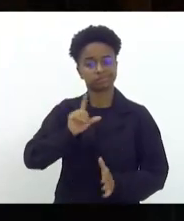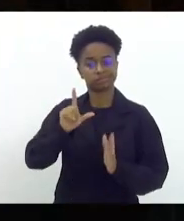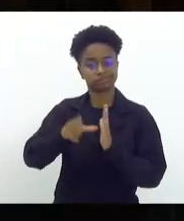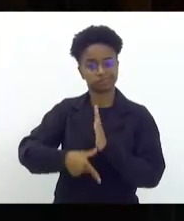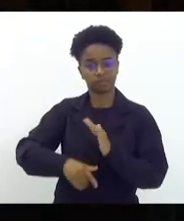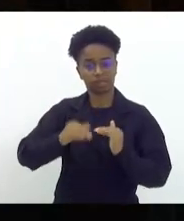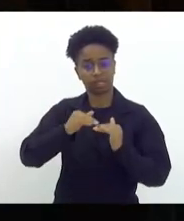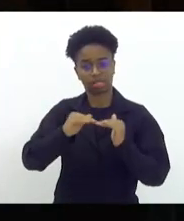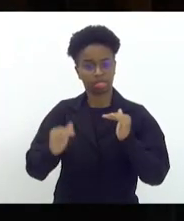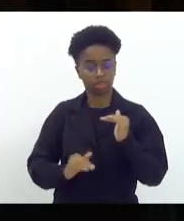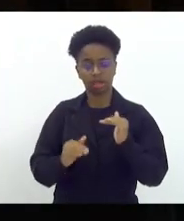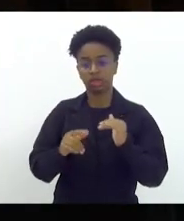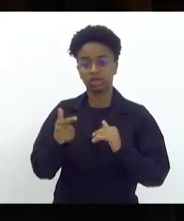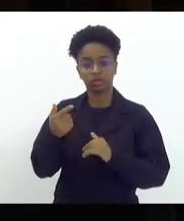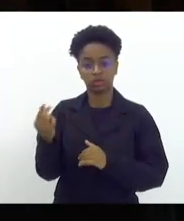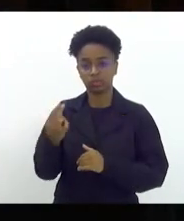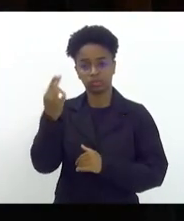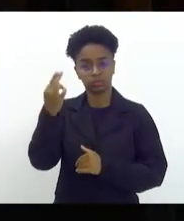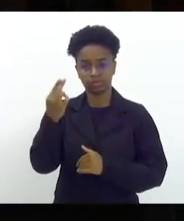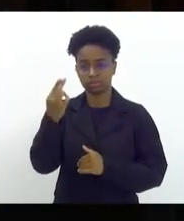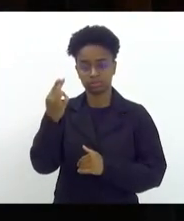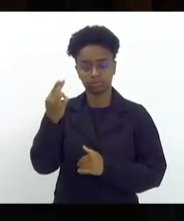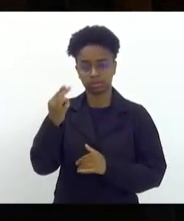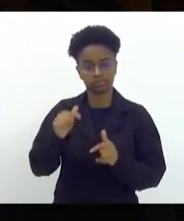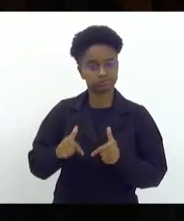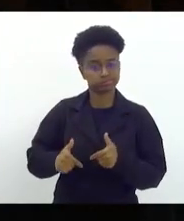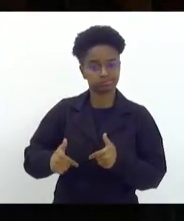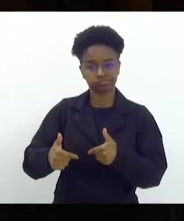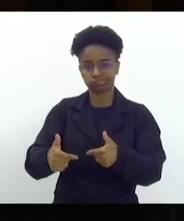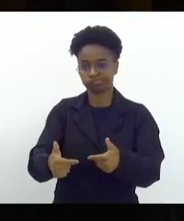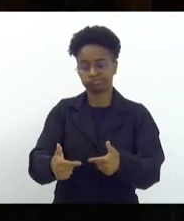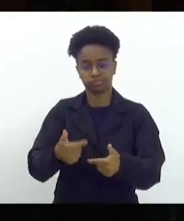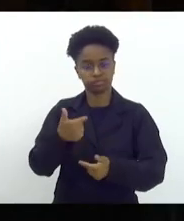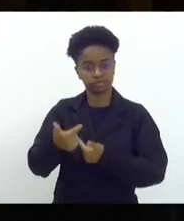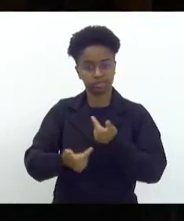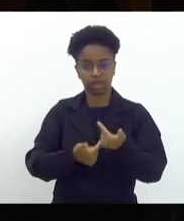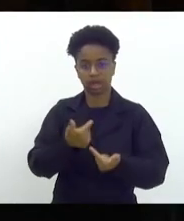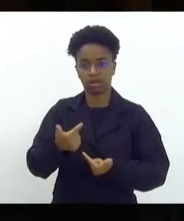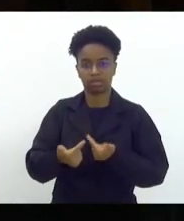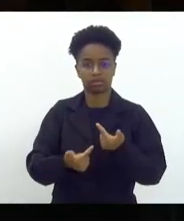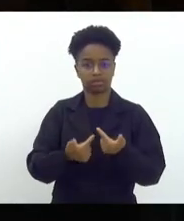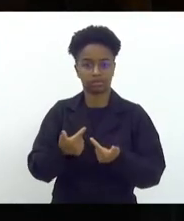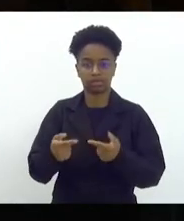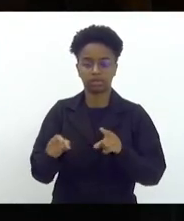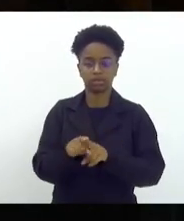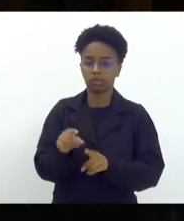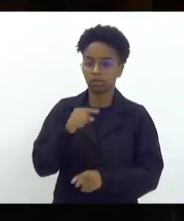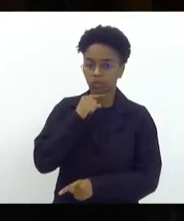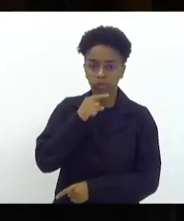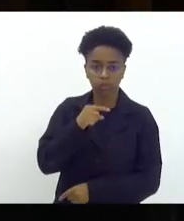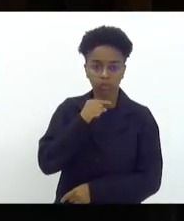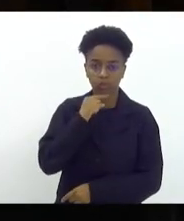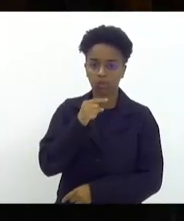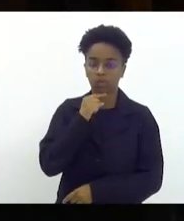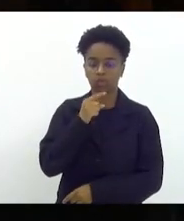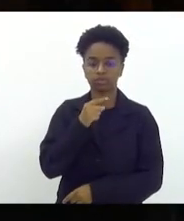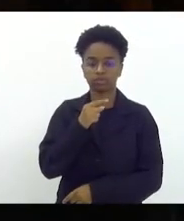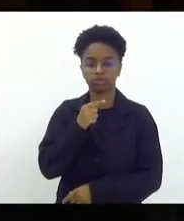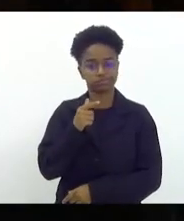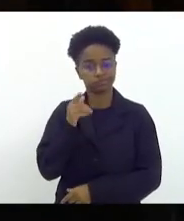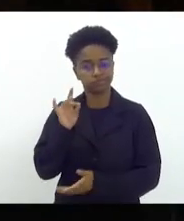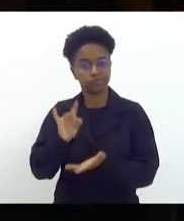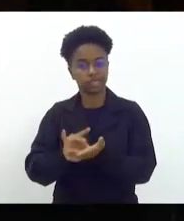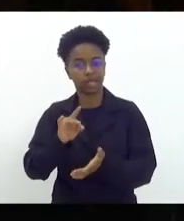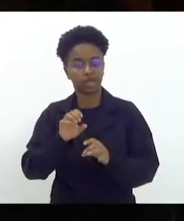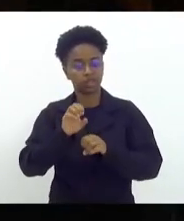sem condições minimamente de exercerem a sua função de garantirem acesso à educação